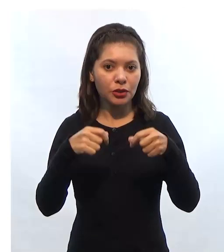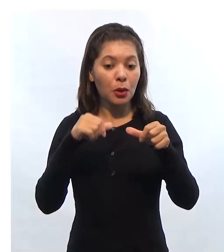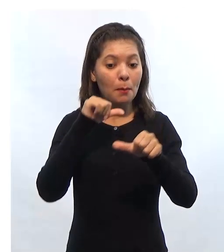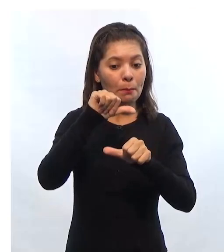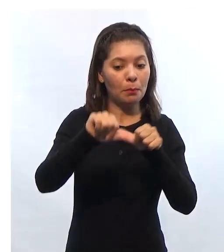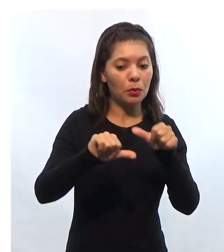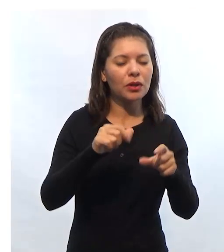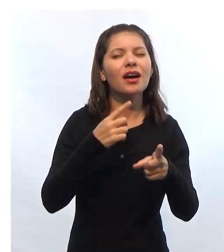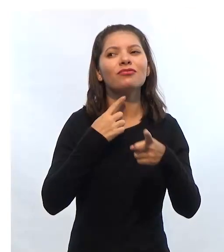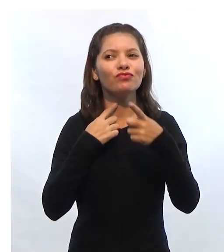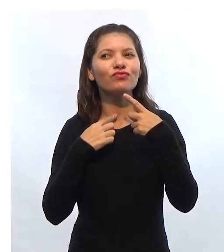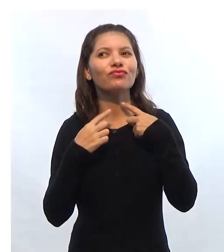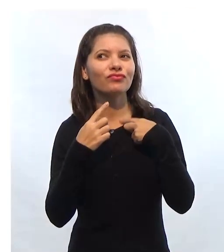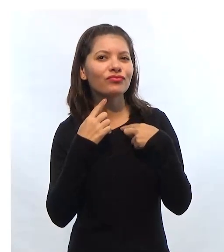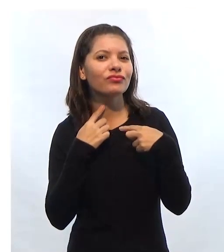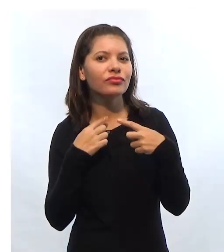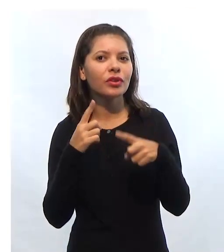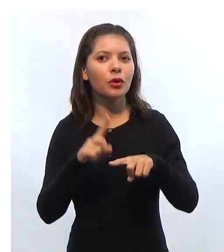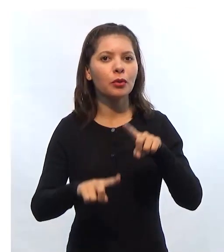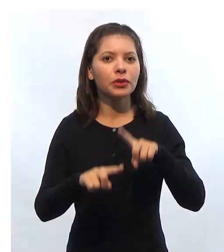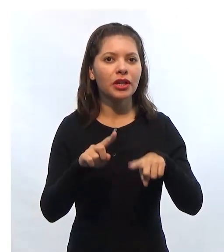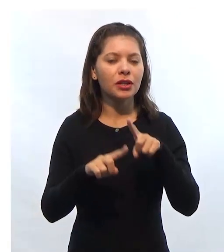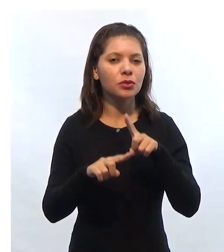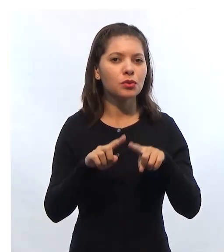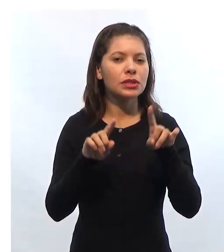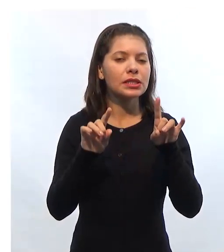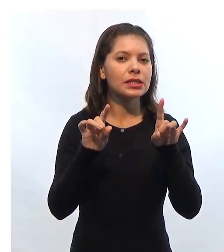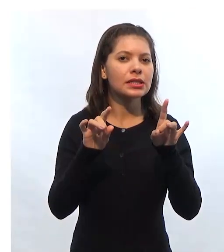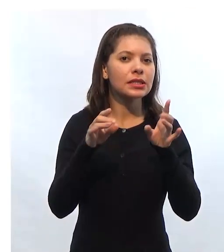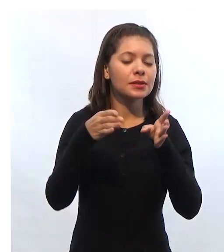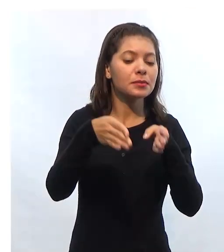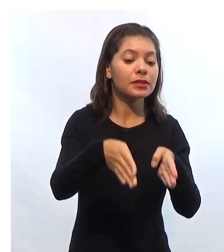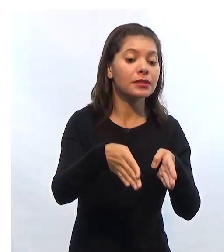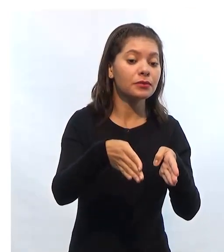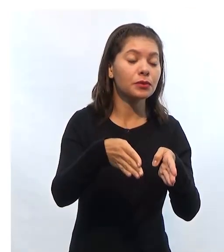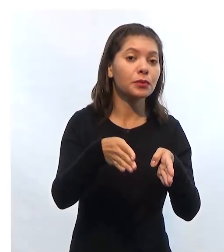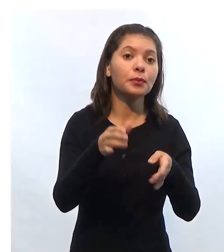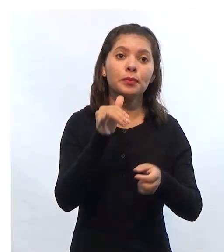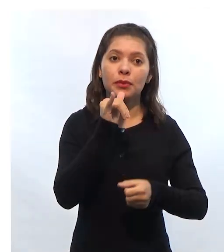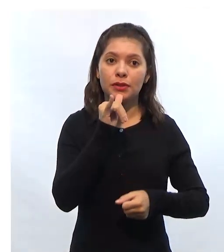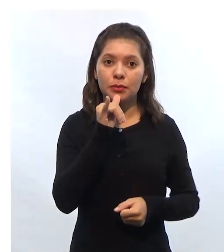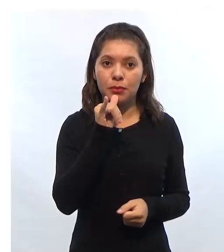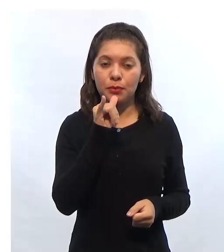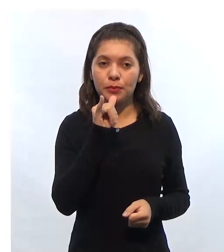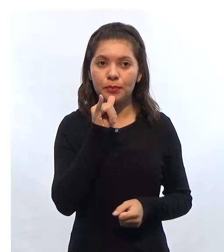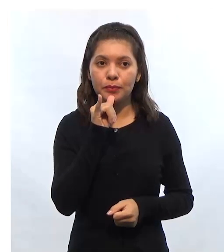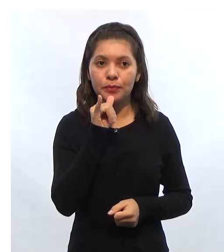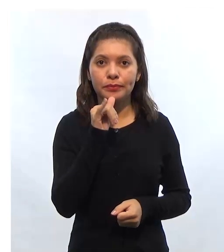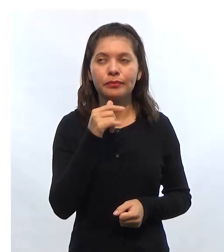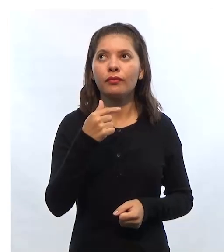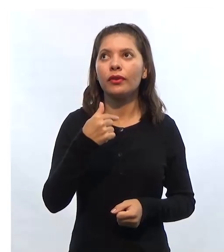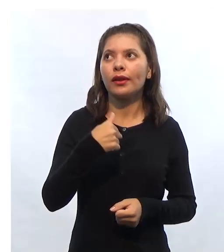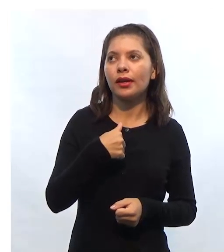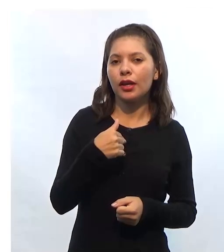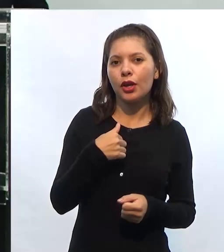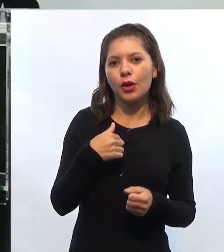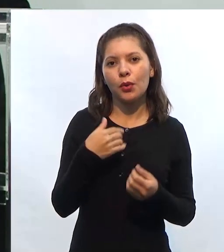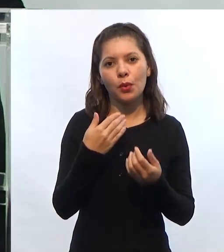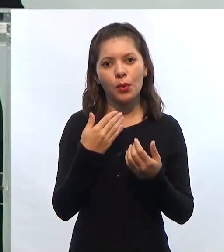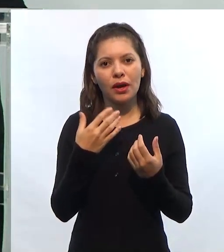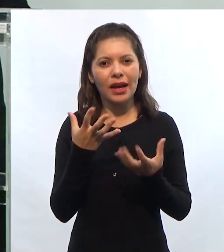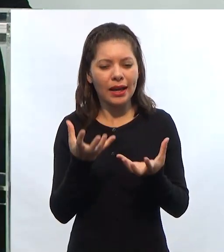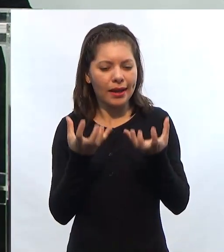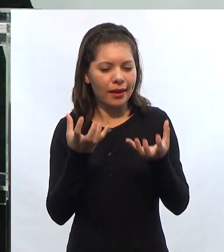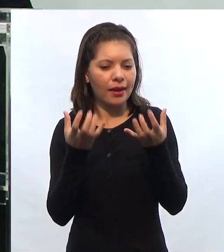tornam-se desejos quando elas são direcionadas a objetos específicos que possam satisfazê-las. Por exemplo,